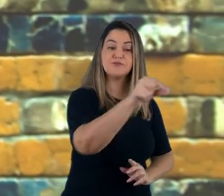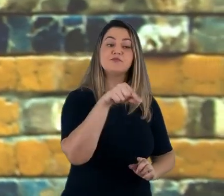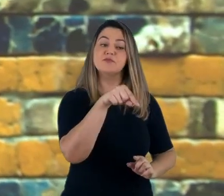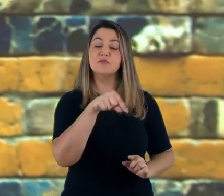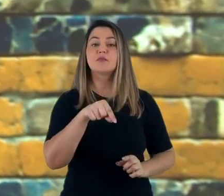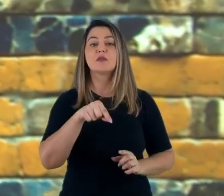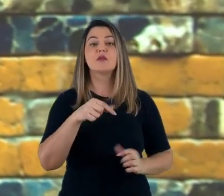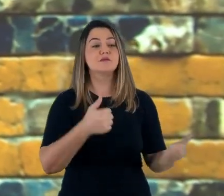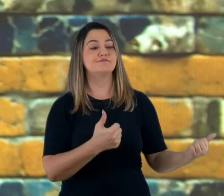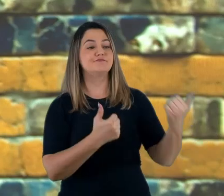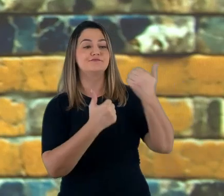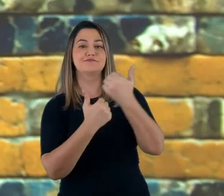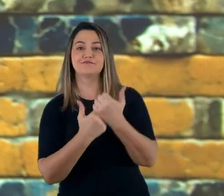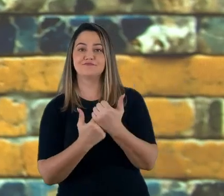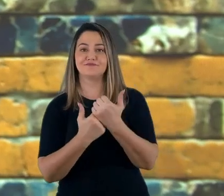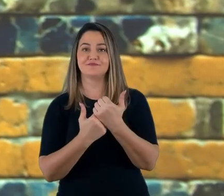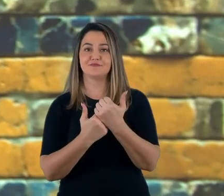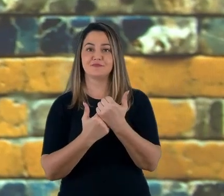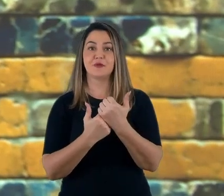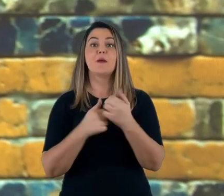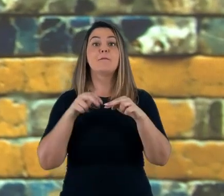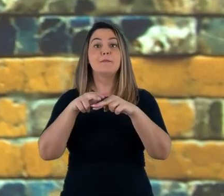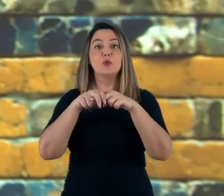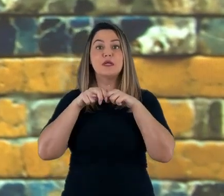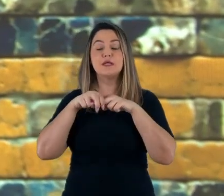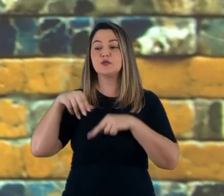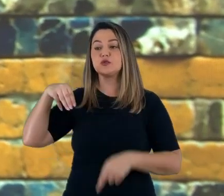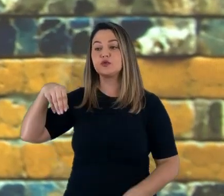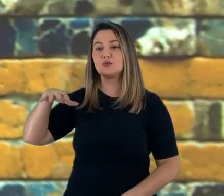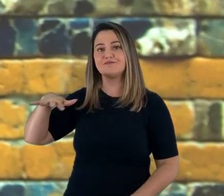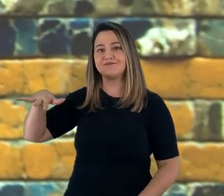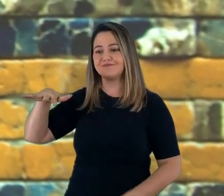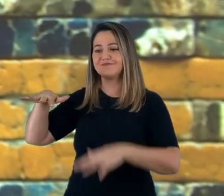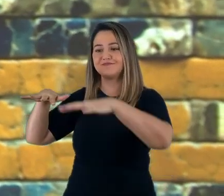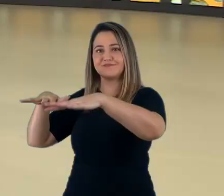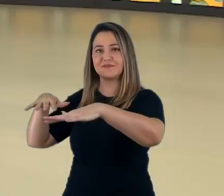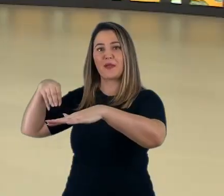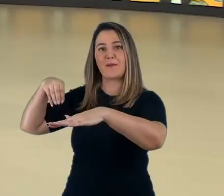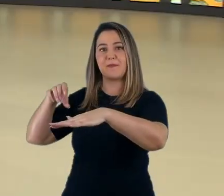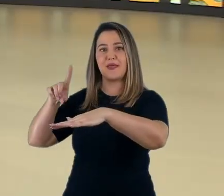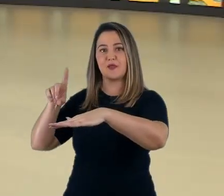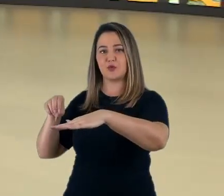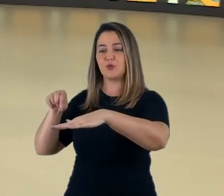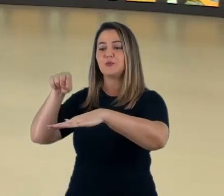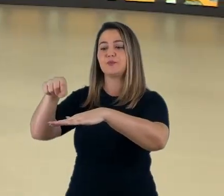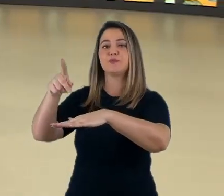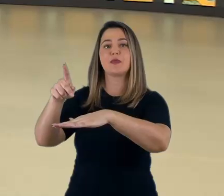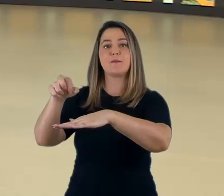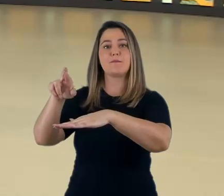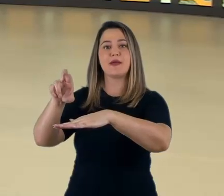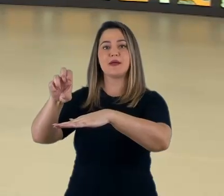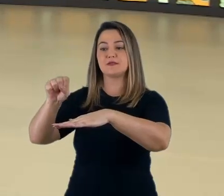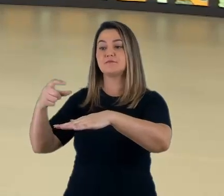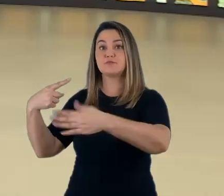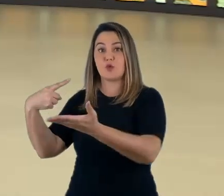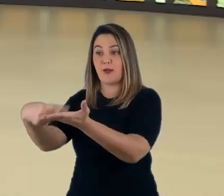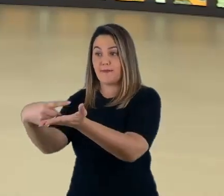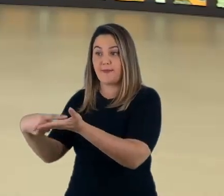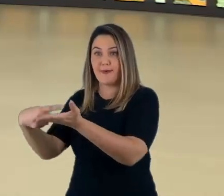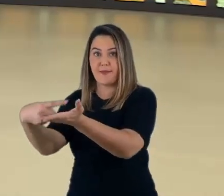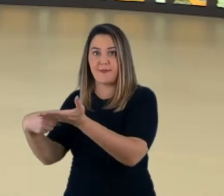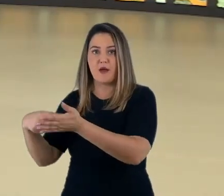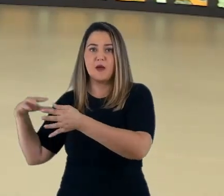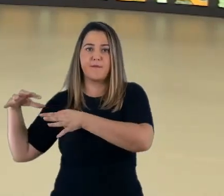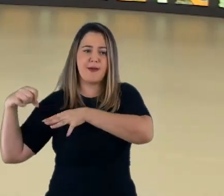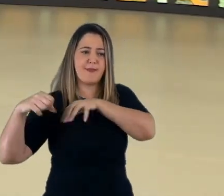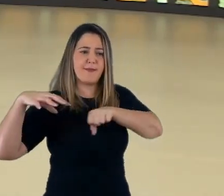foi no caso do ataque na época dos Medos e Persas. Agora, o interessante é que num dado momento